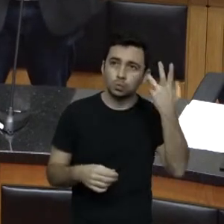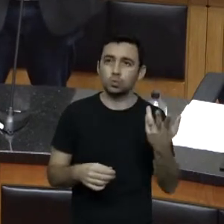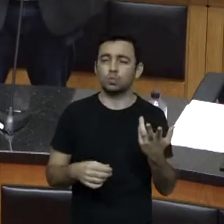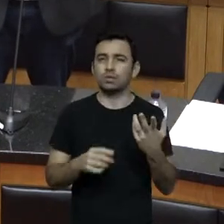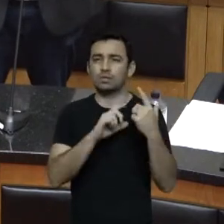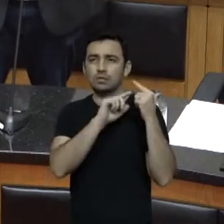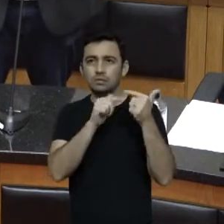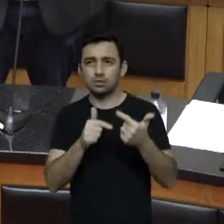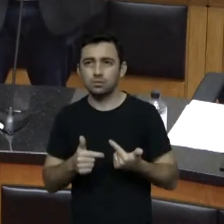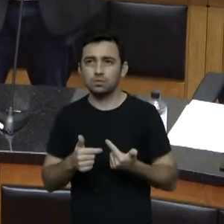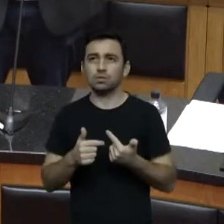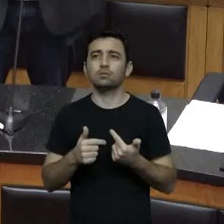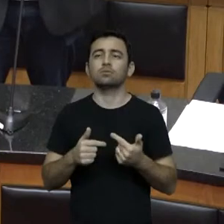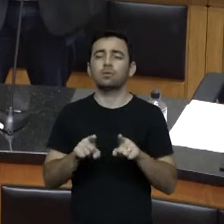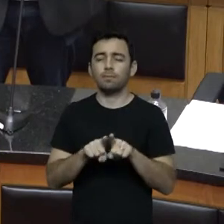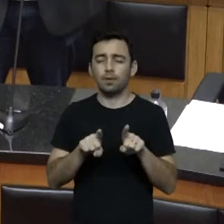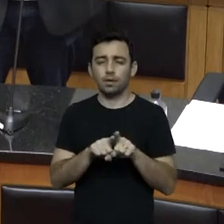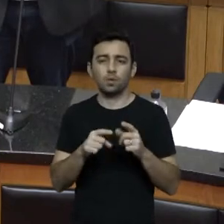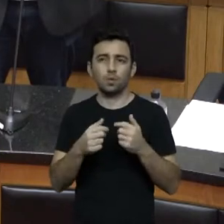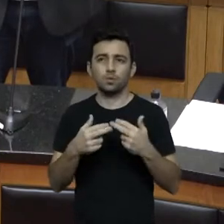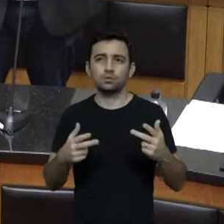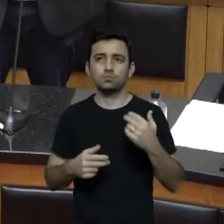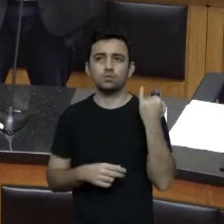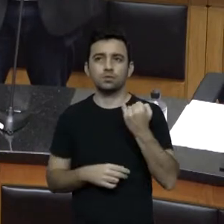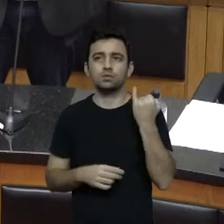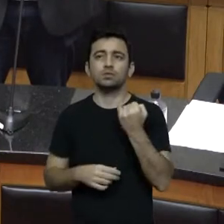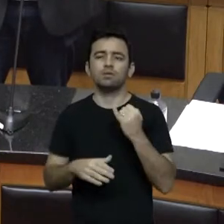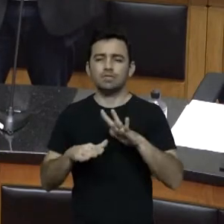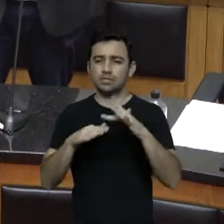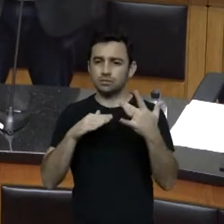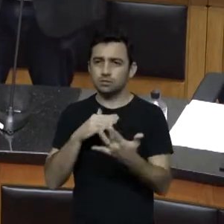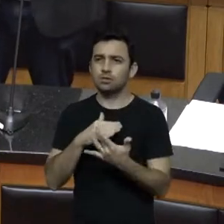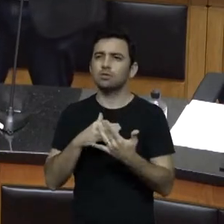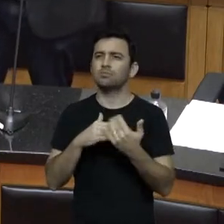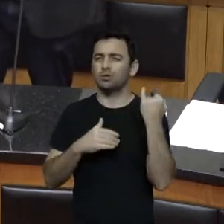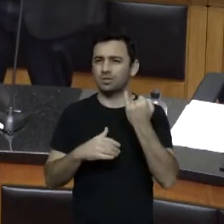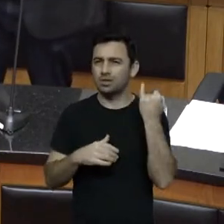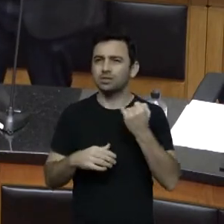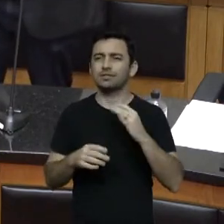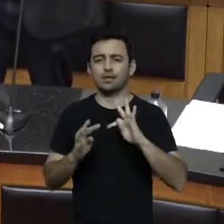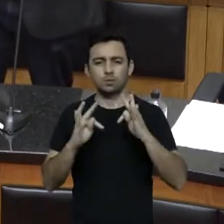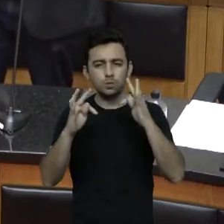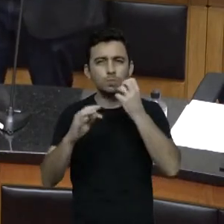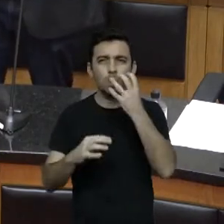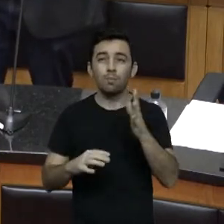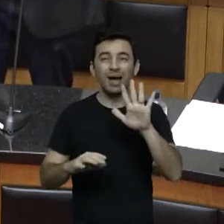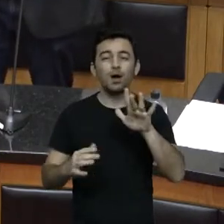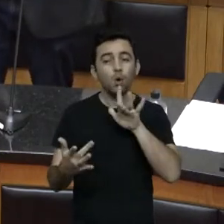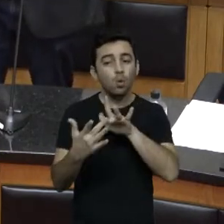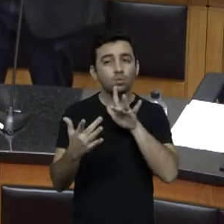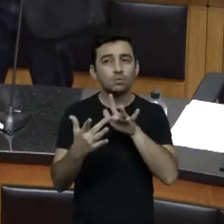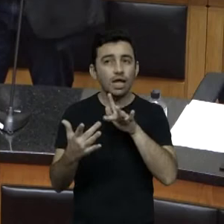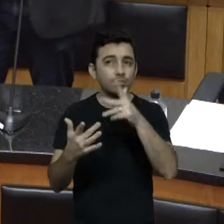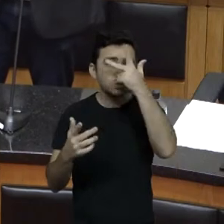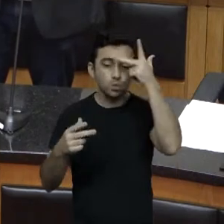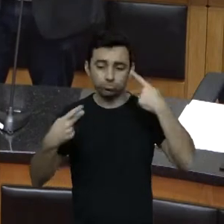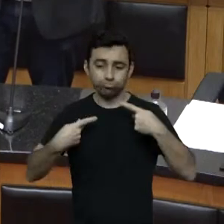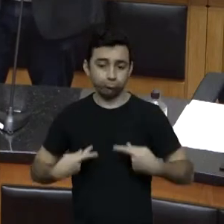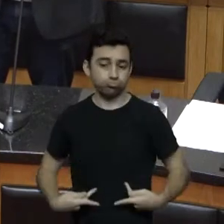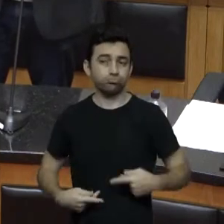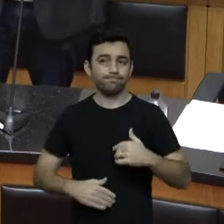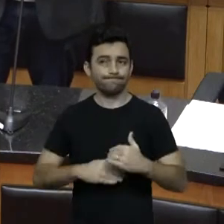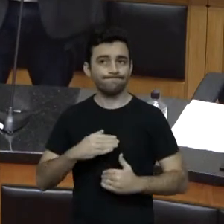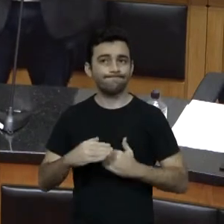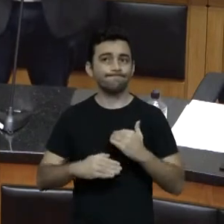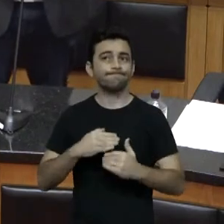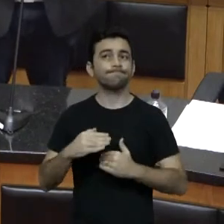e de coisas importantes para nosso Estado a mídia social é boa a tecnologia boa mas o contato humano faz parte de um processo que